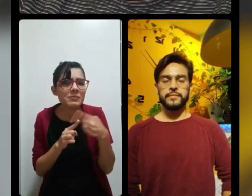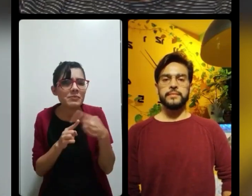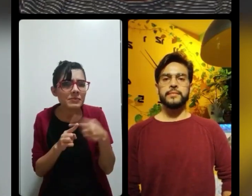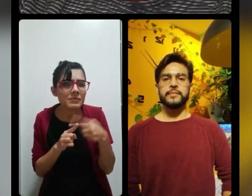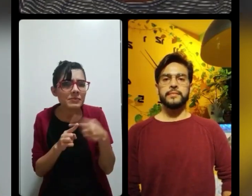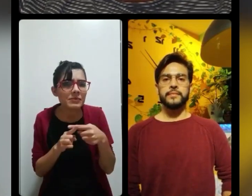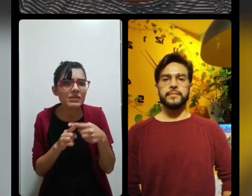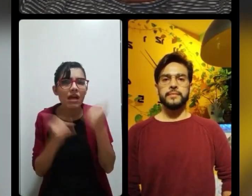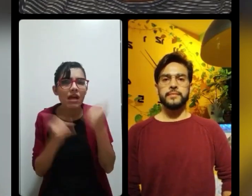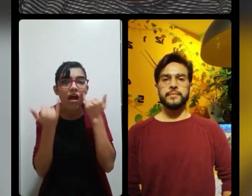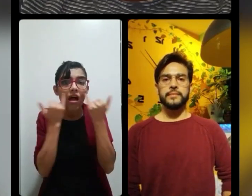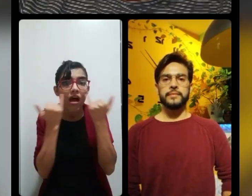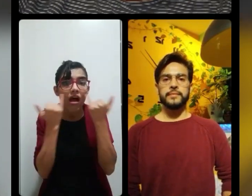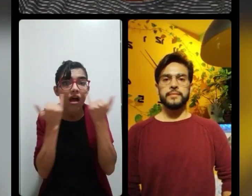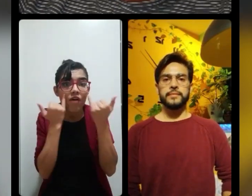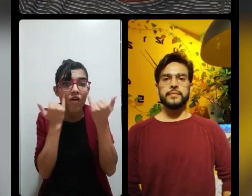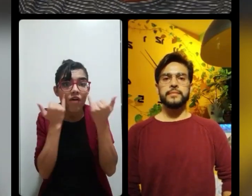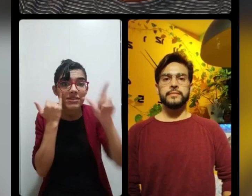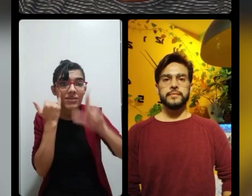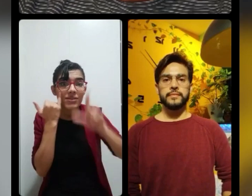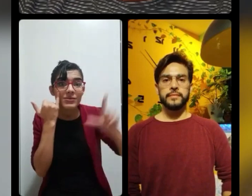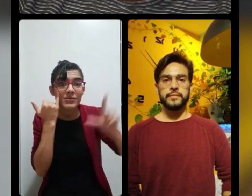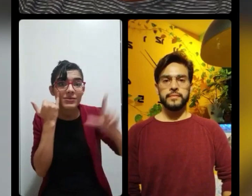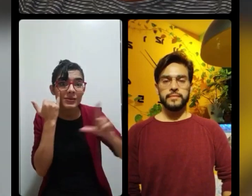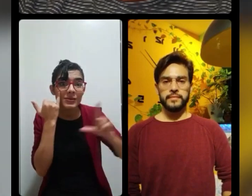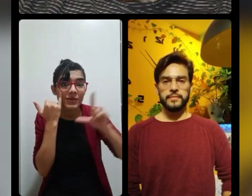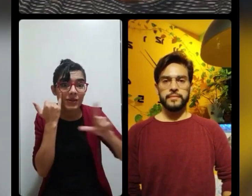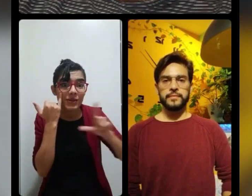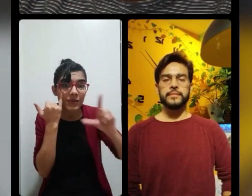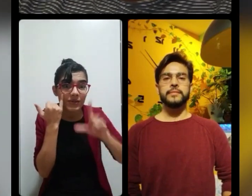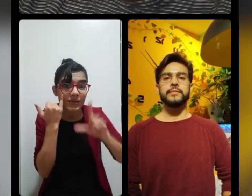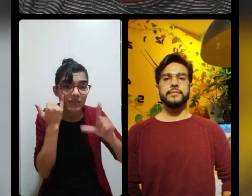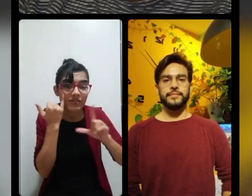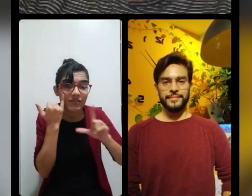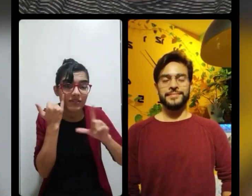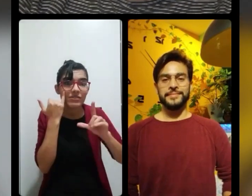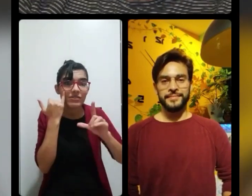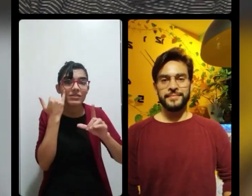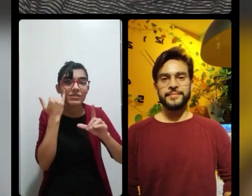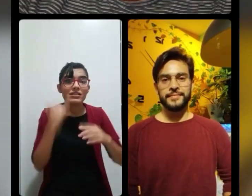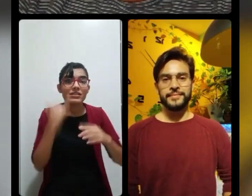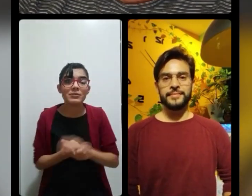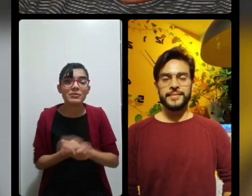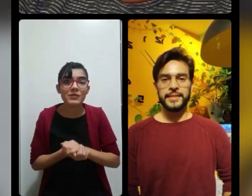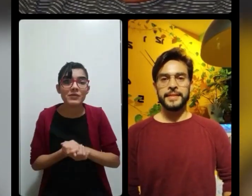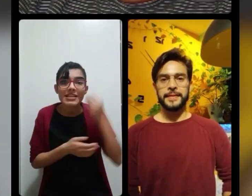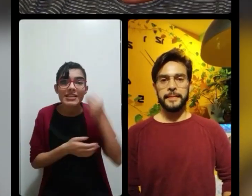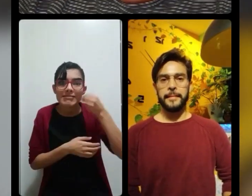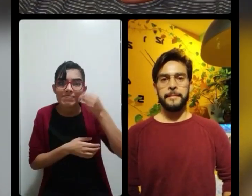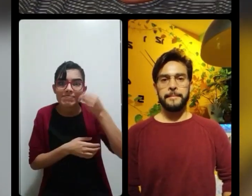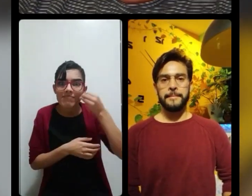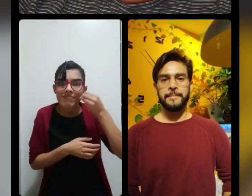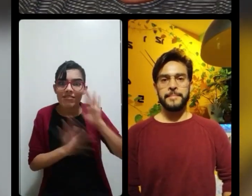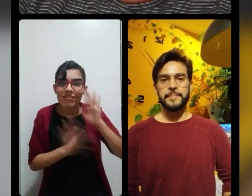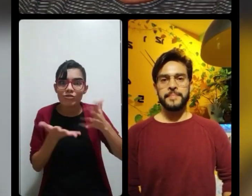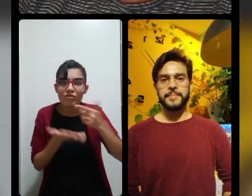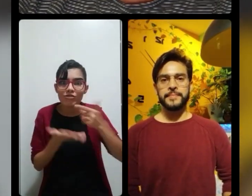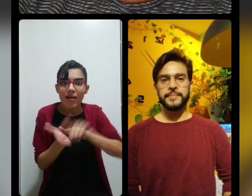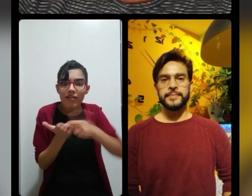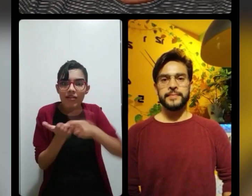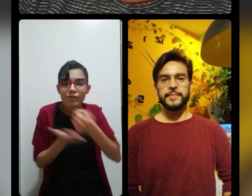área de literatura, fui professor 32 anos, mas de jornalismo, né? Minha disciplina